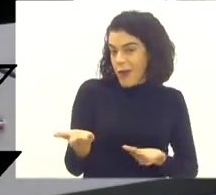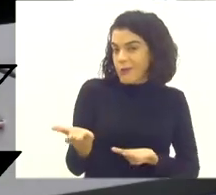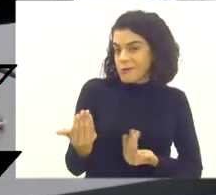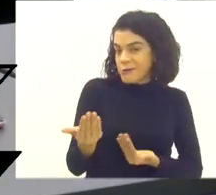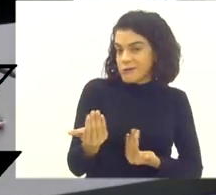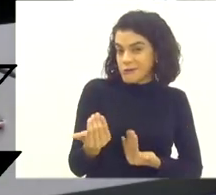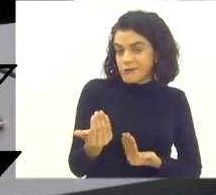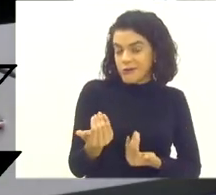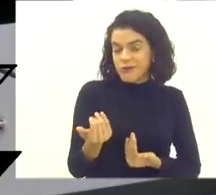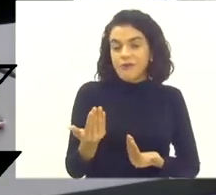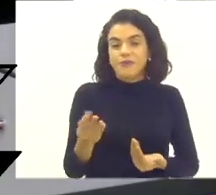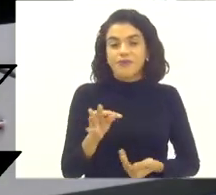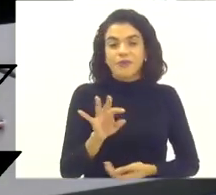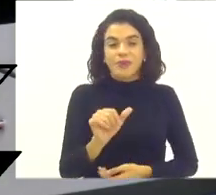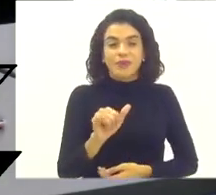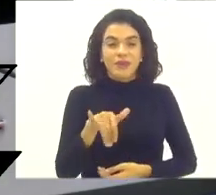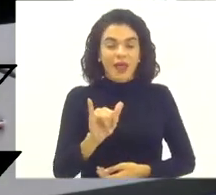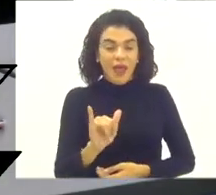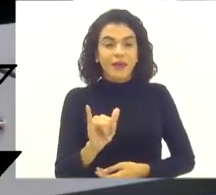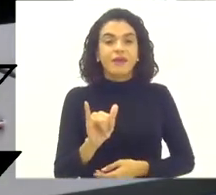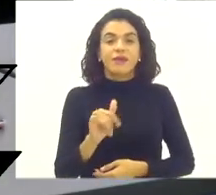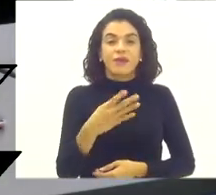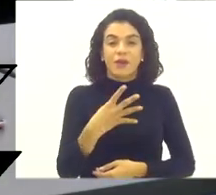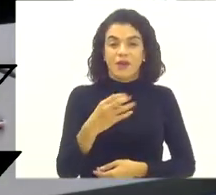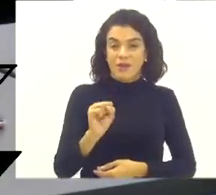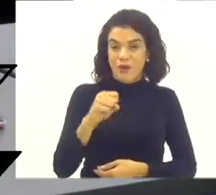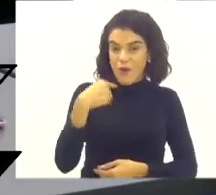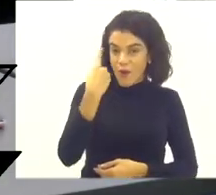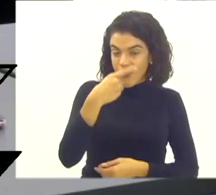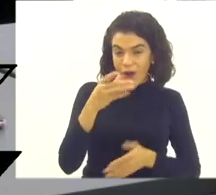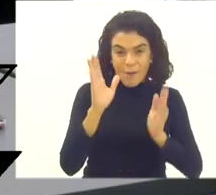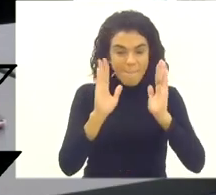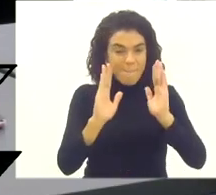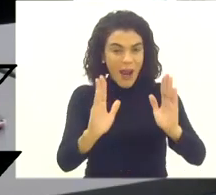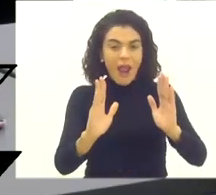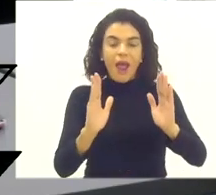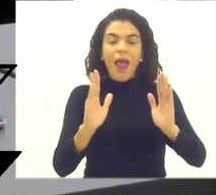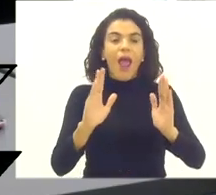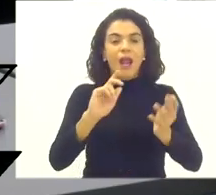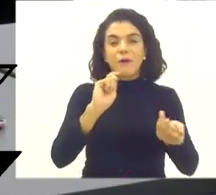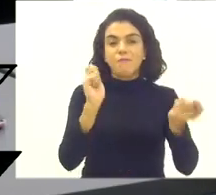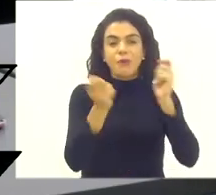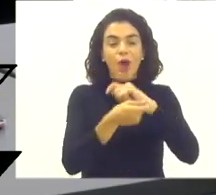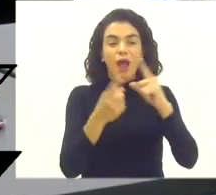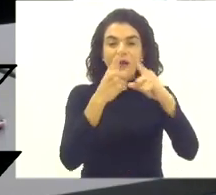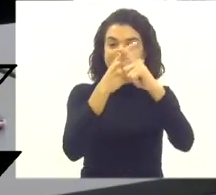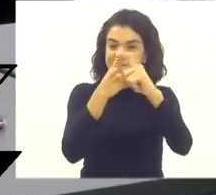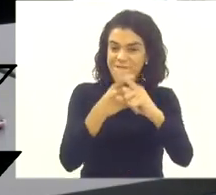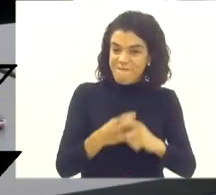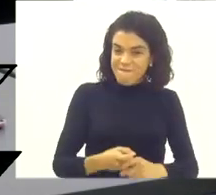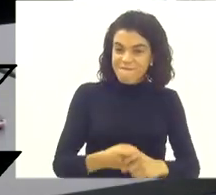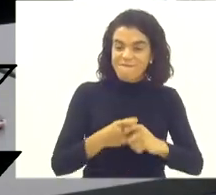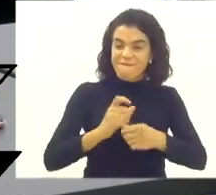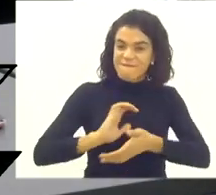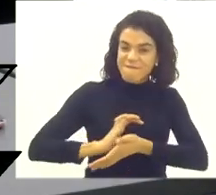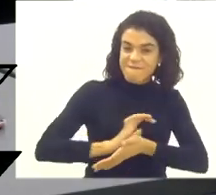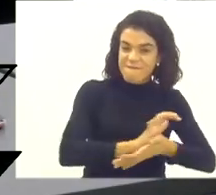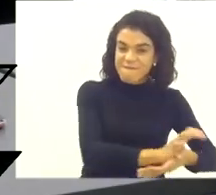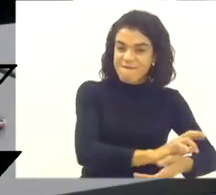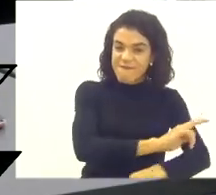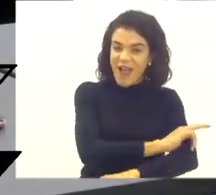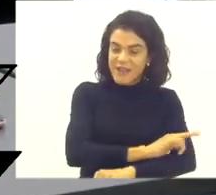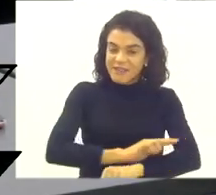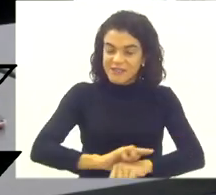é a tá em 48 Horas virou uma fascista xenofoba racista ela